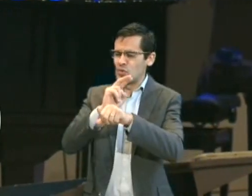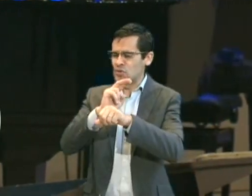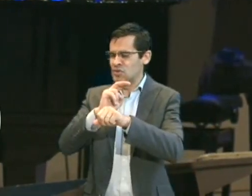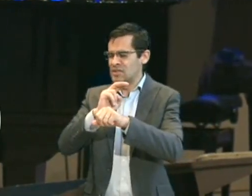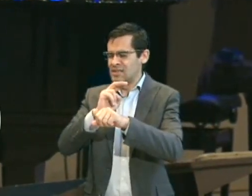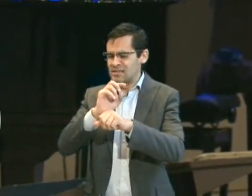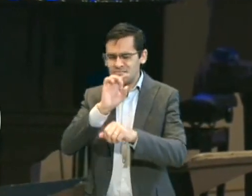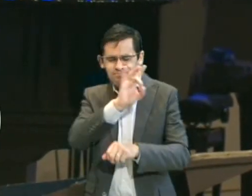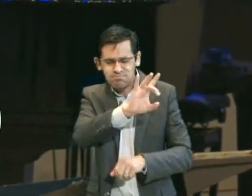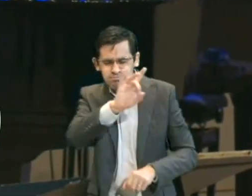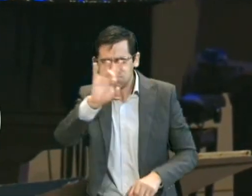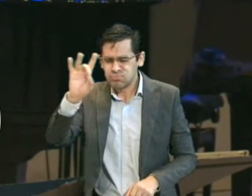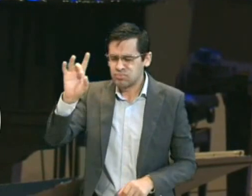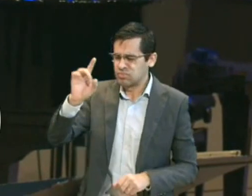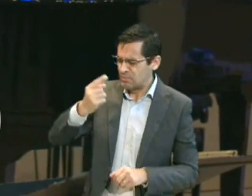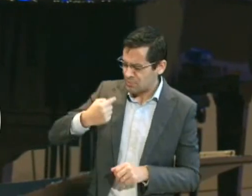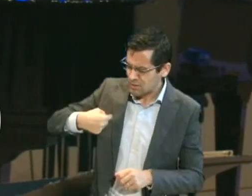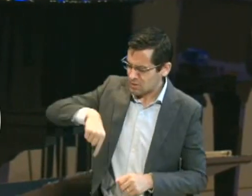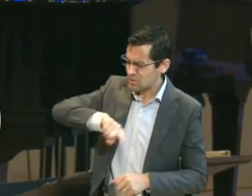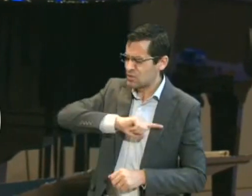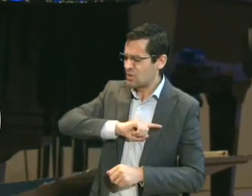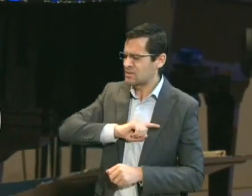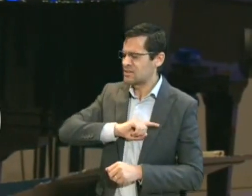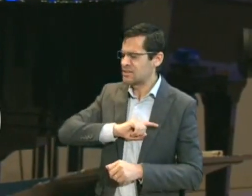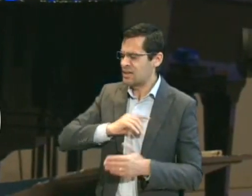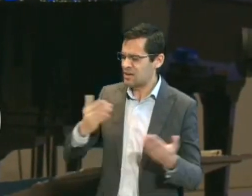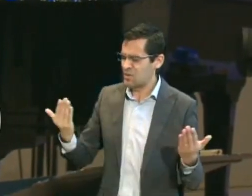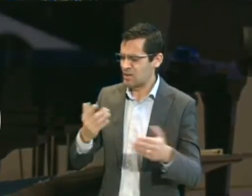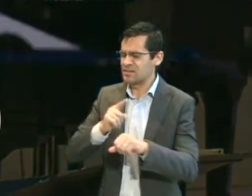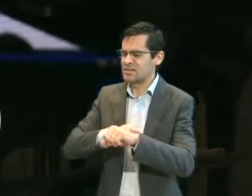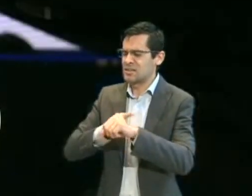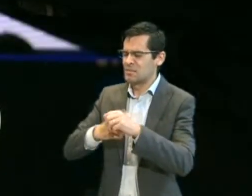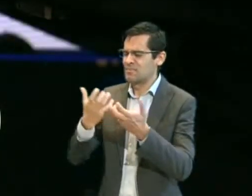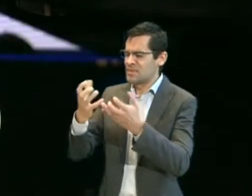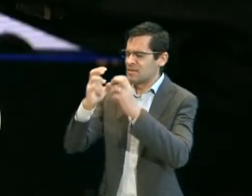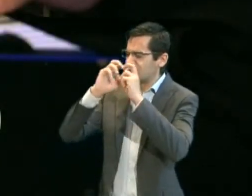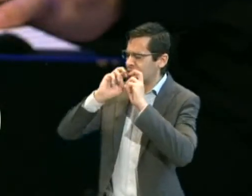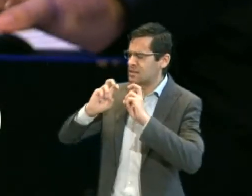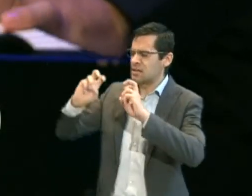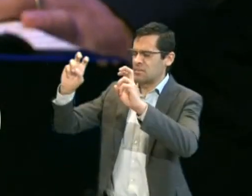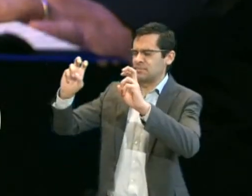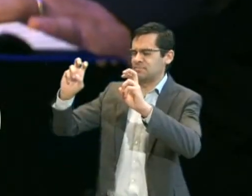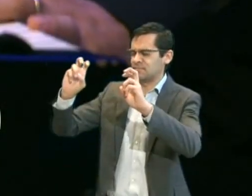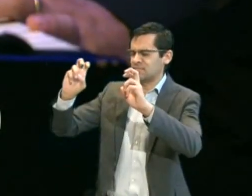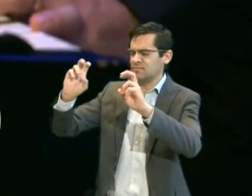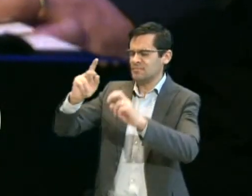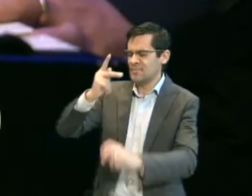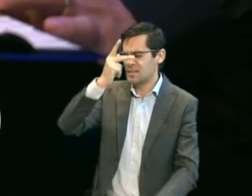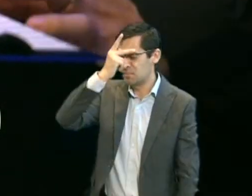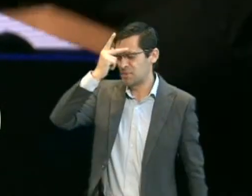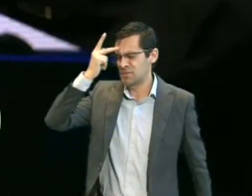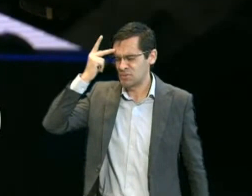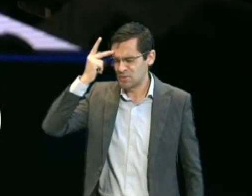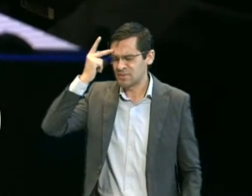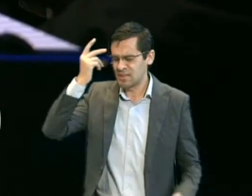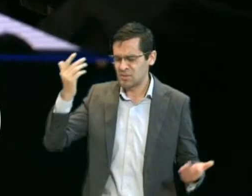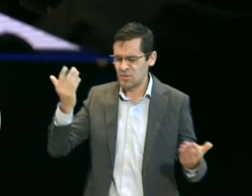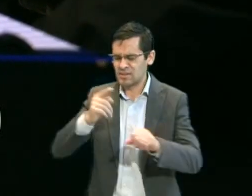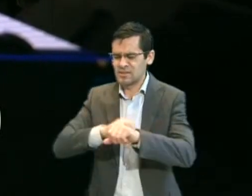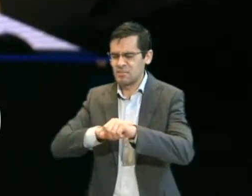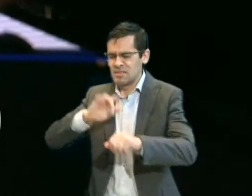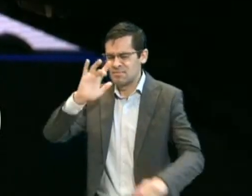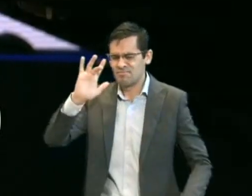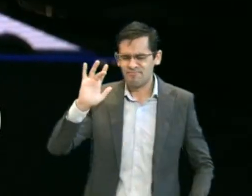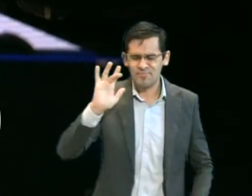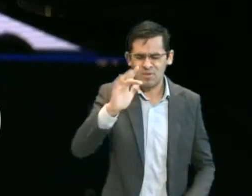nossas casas, sobre os nossos. Pai, agora eu quero clamar que pessoas sejam tocadas como